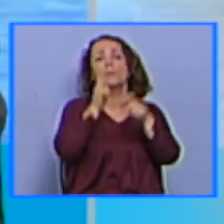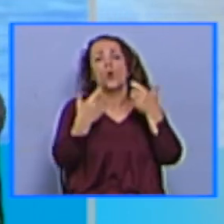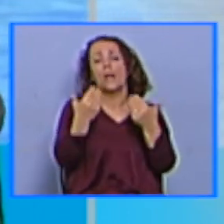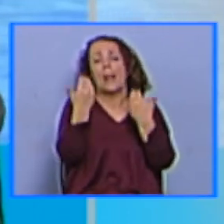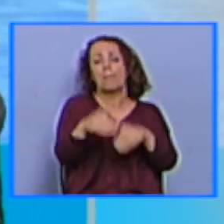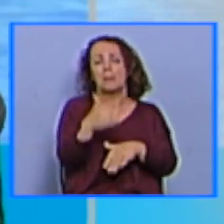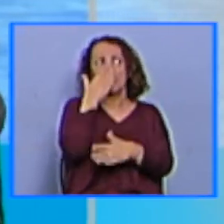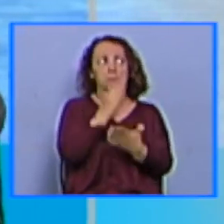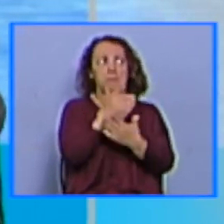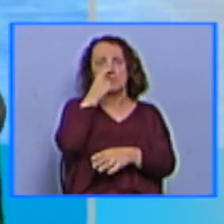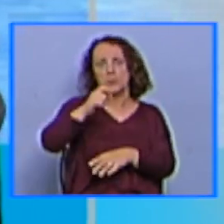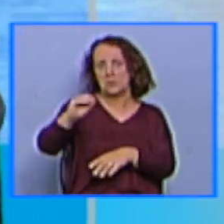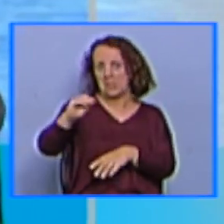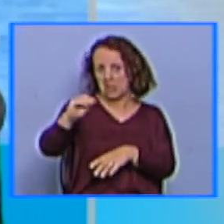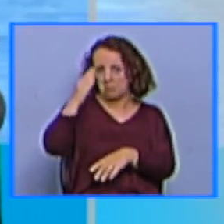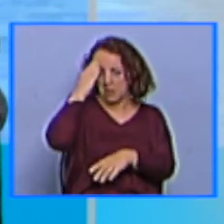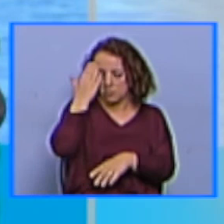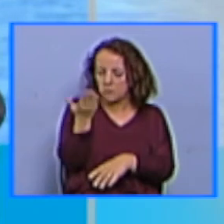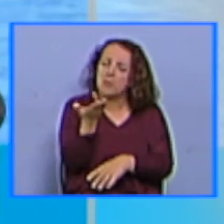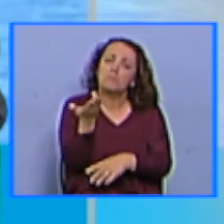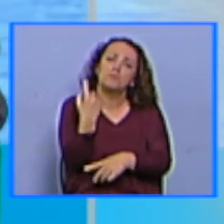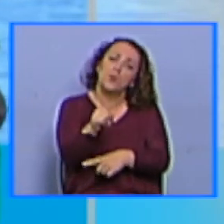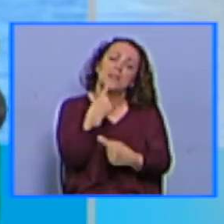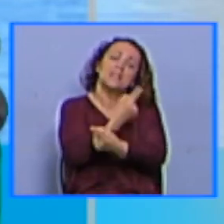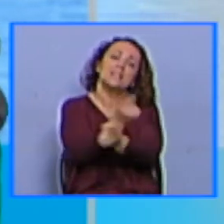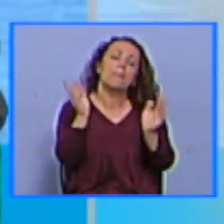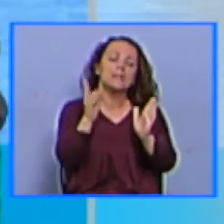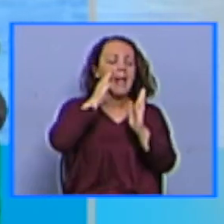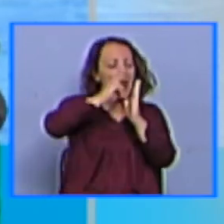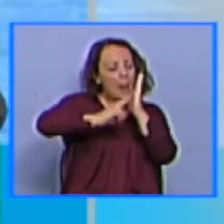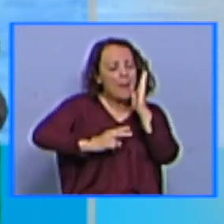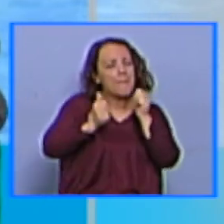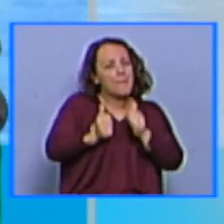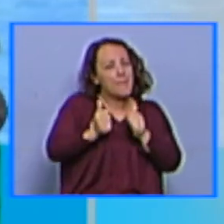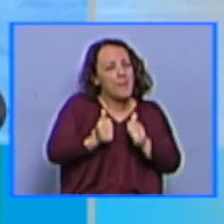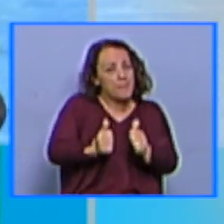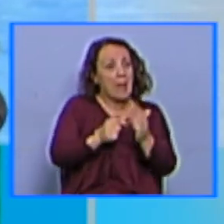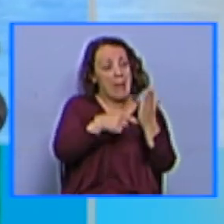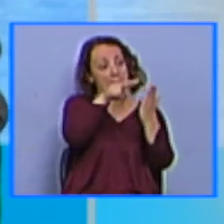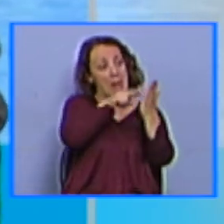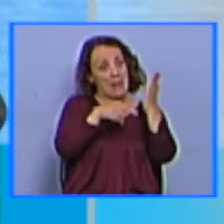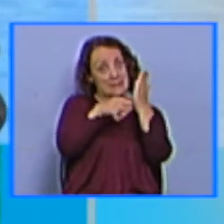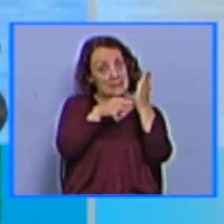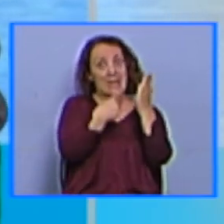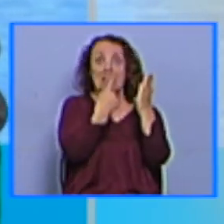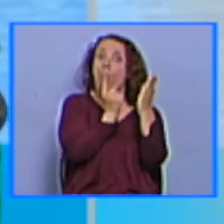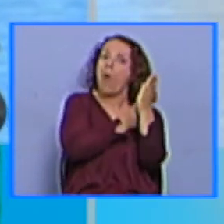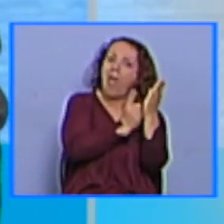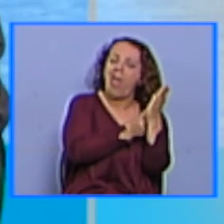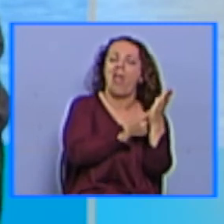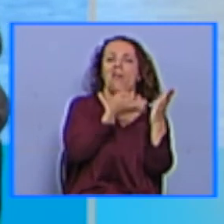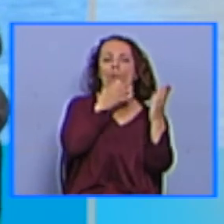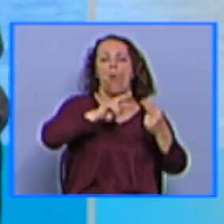salvo erro são 10 pessoas, não é? Penso eu. Portanto, é só para dizer que é preciso ler bem e o que está aí é o que é dito aí e não outra coisa que me